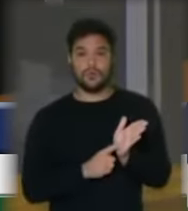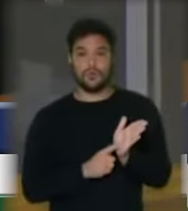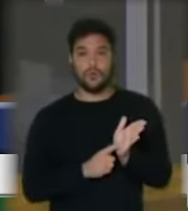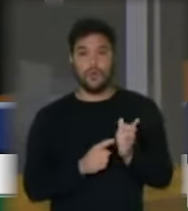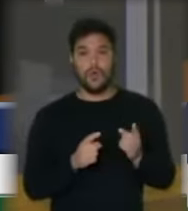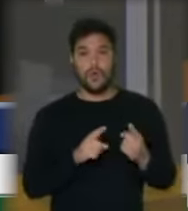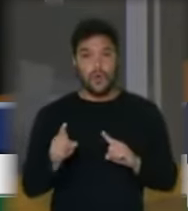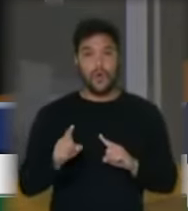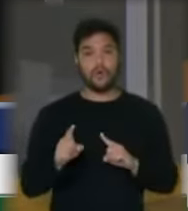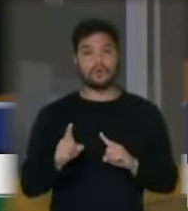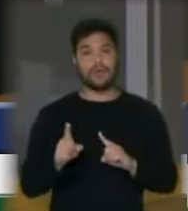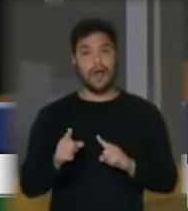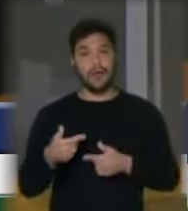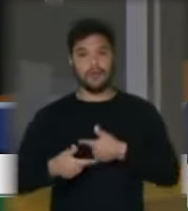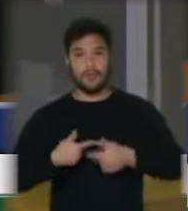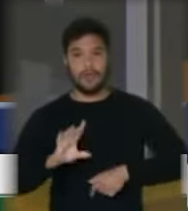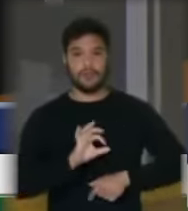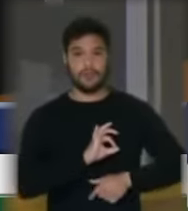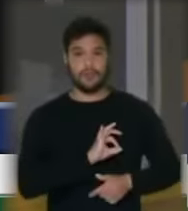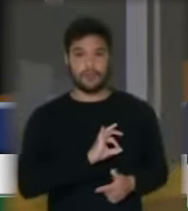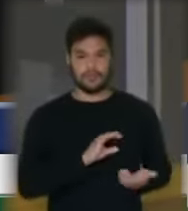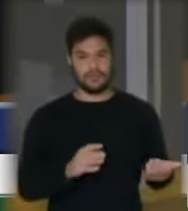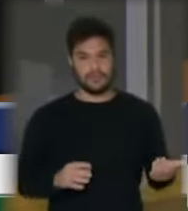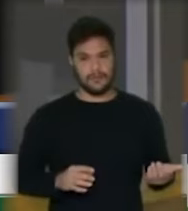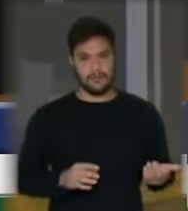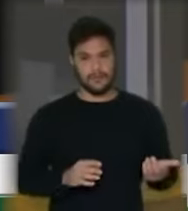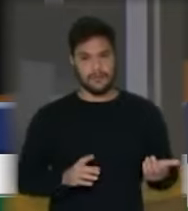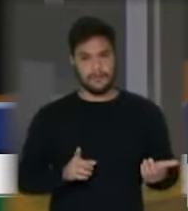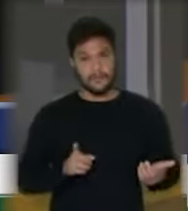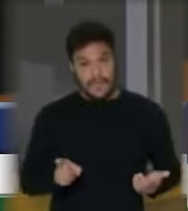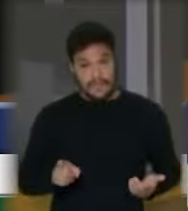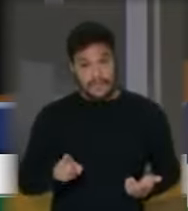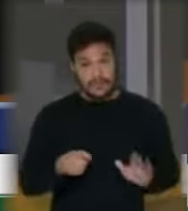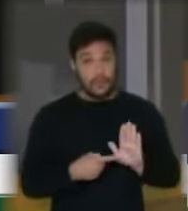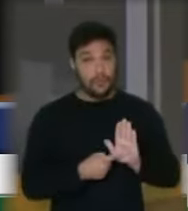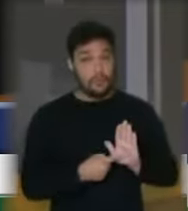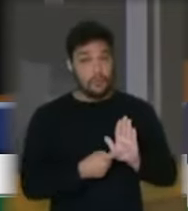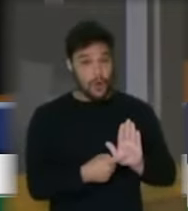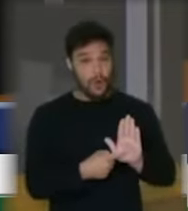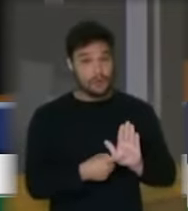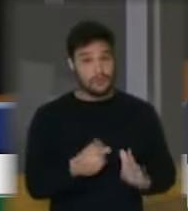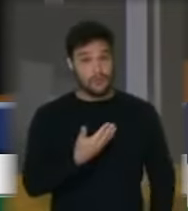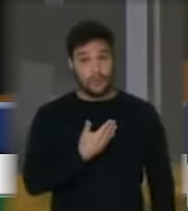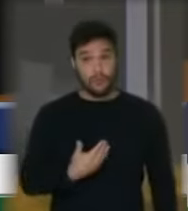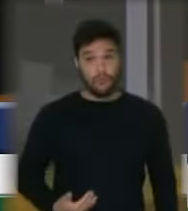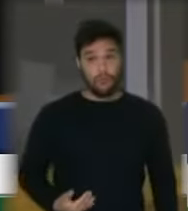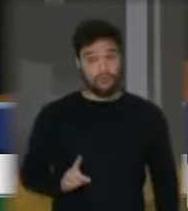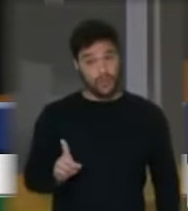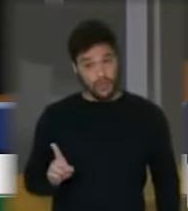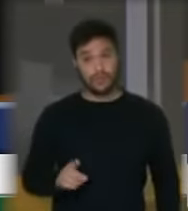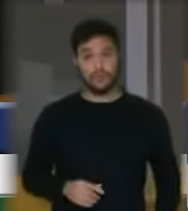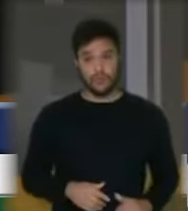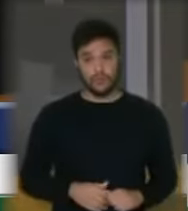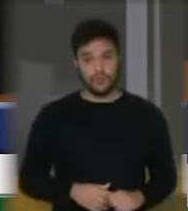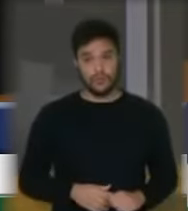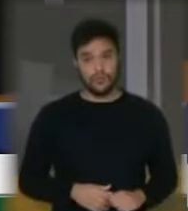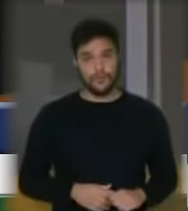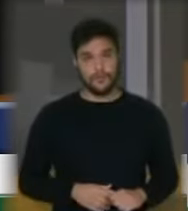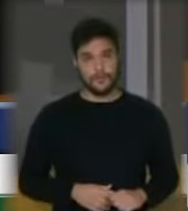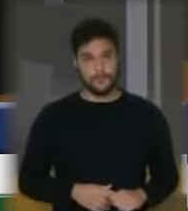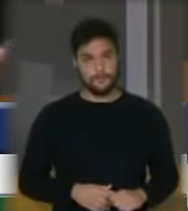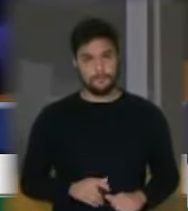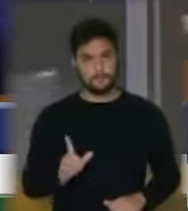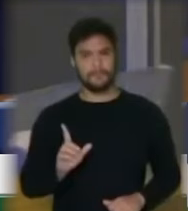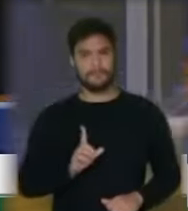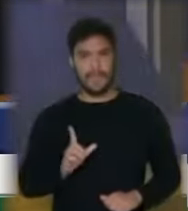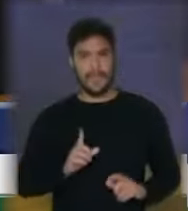operações policiais. Isso é uma demonstração de um governo que tem a sua relação